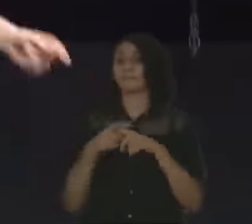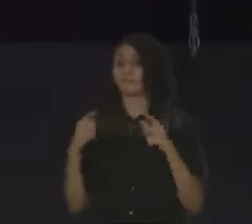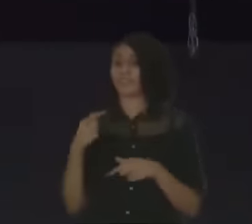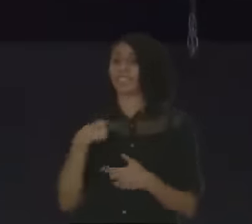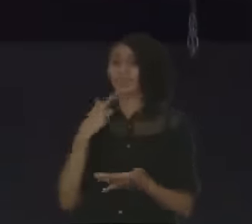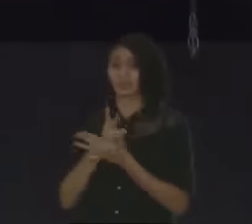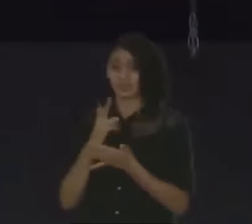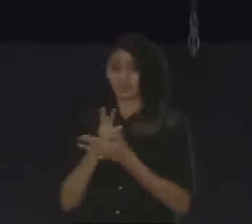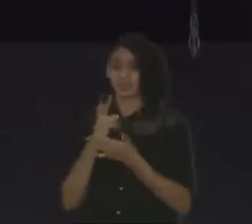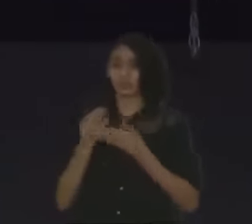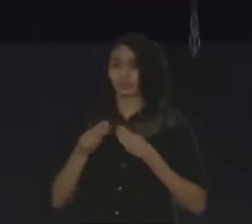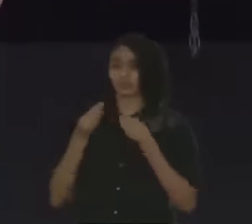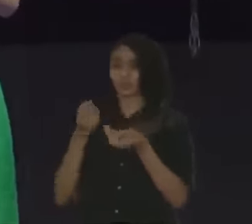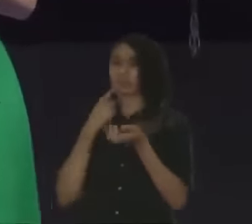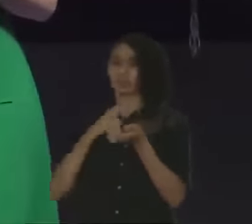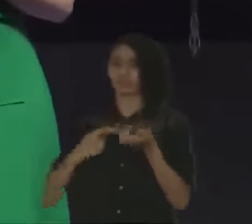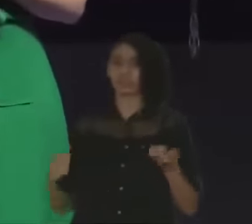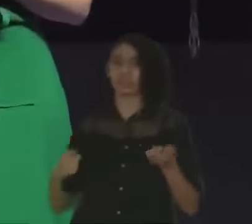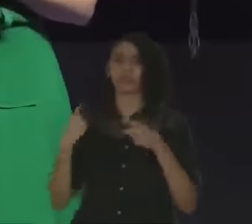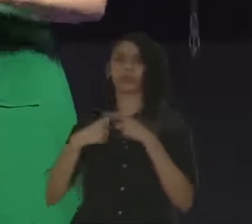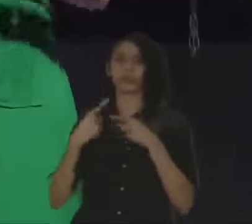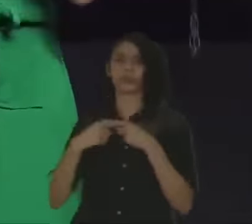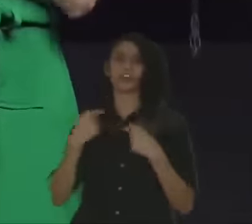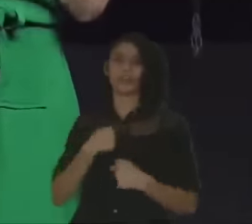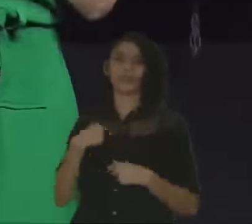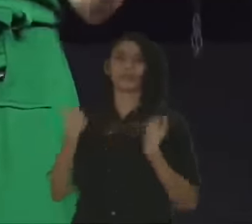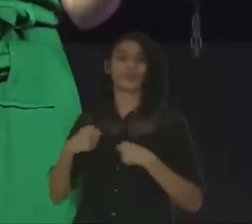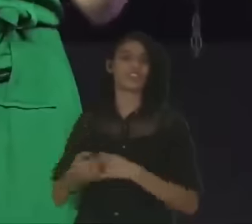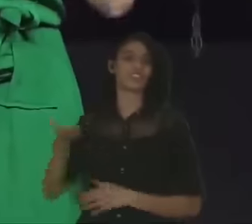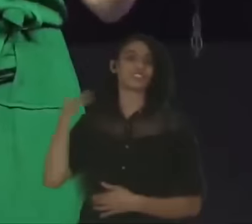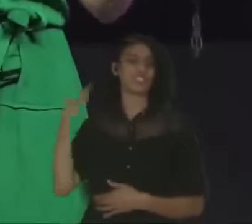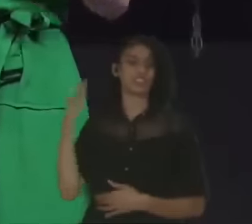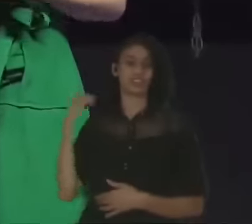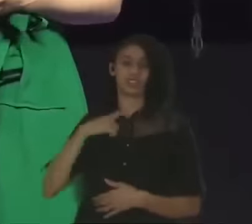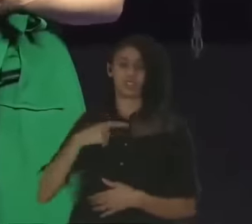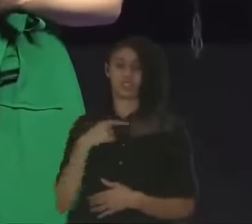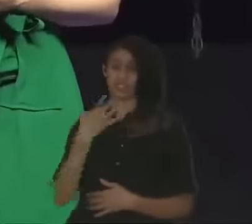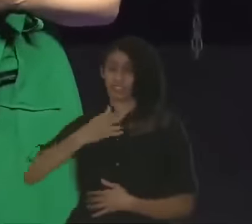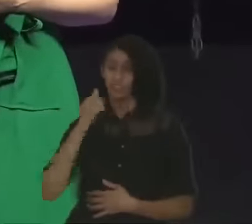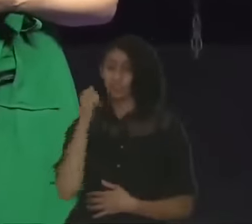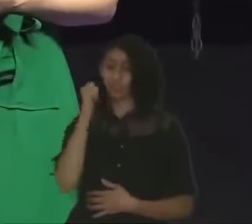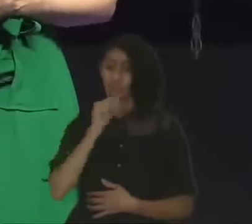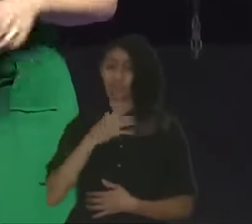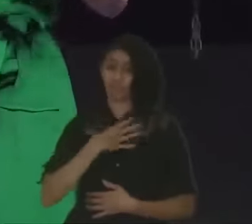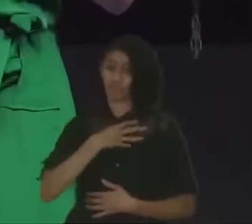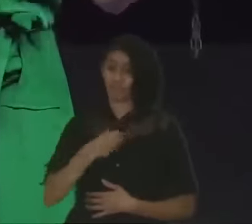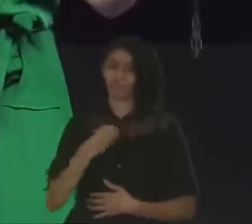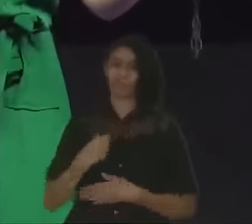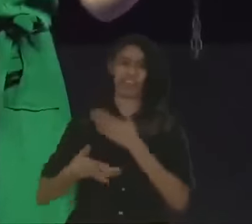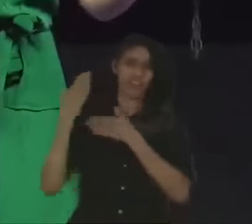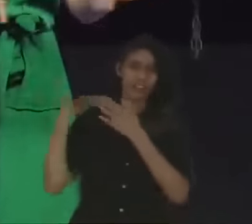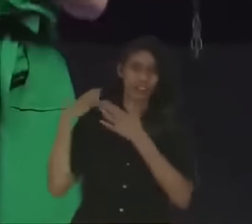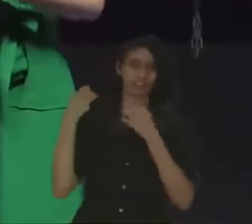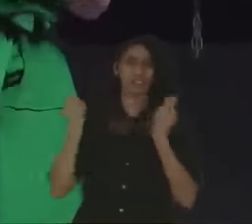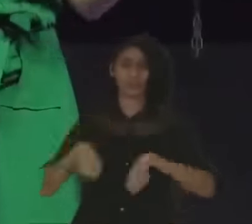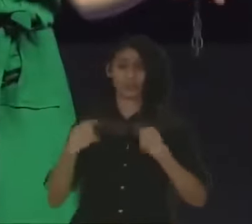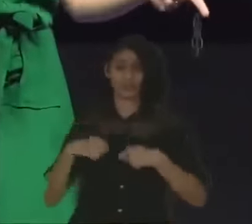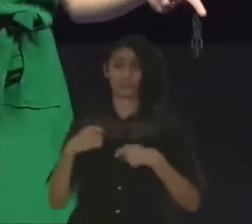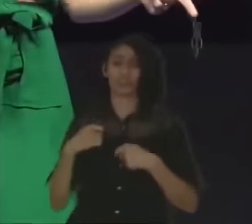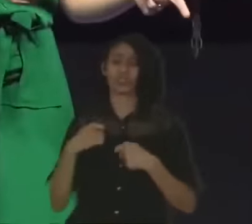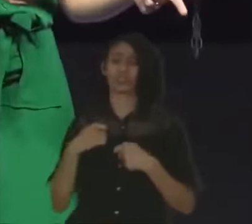sangue por quê Porque a necessidade transformou minha vida porque um dia eu tive uma filha três meses num altar de hospital e eu precisei de sangue